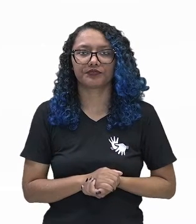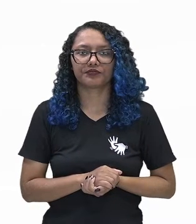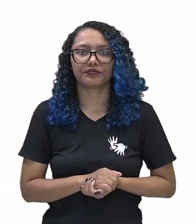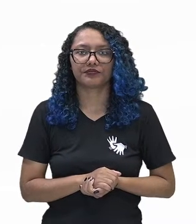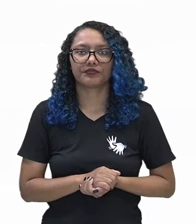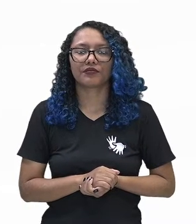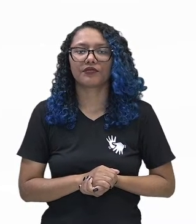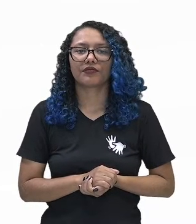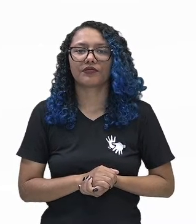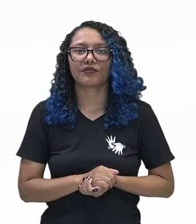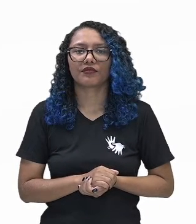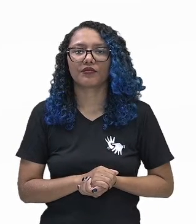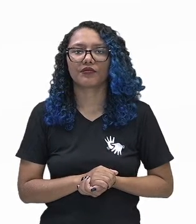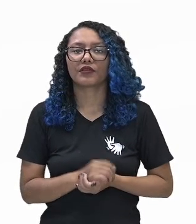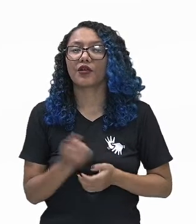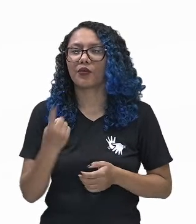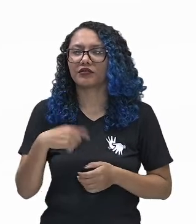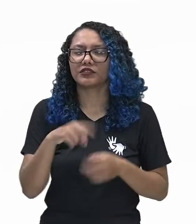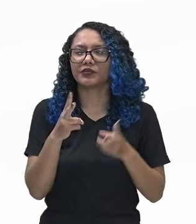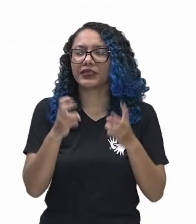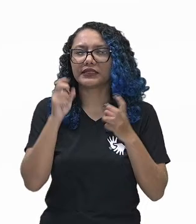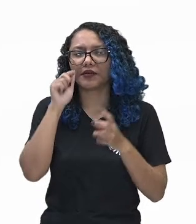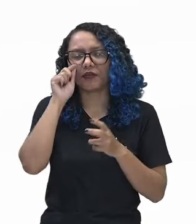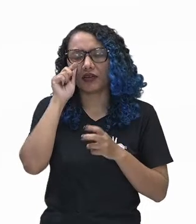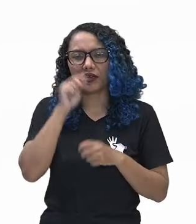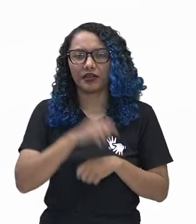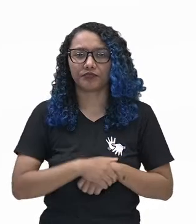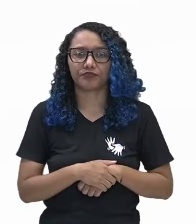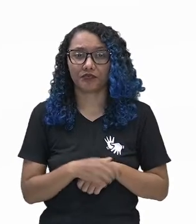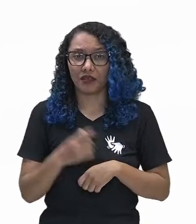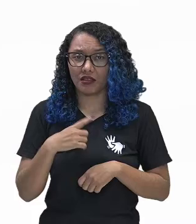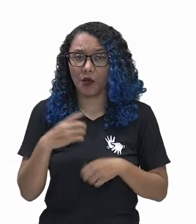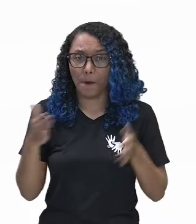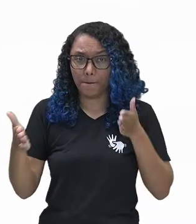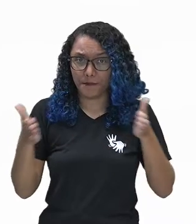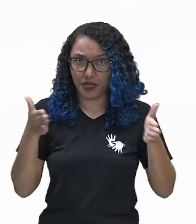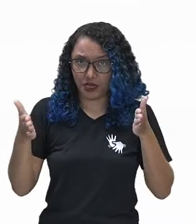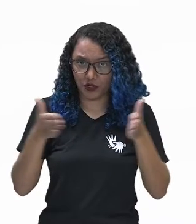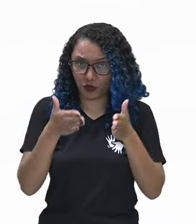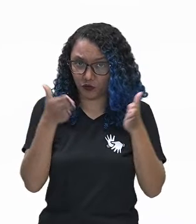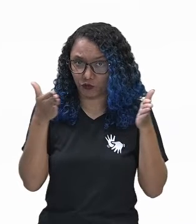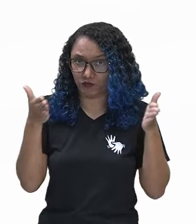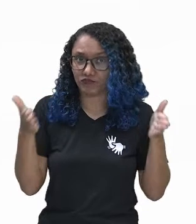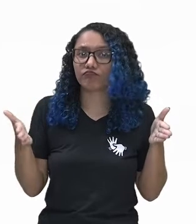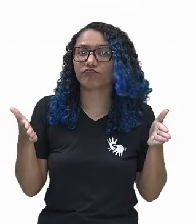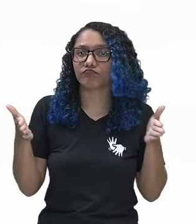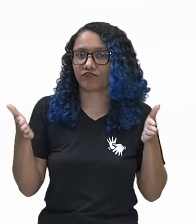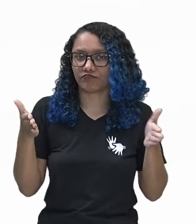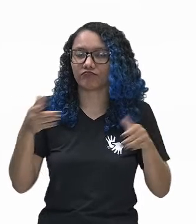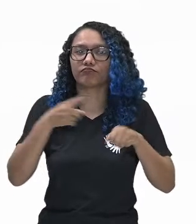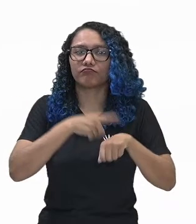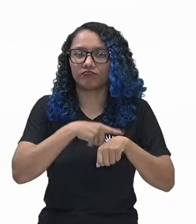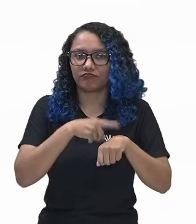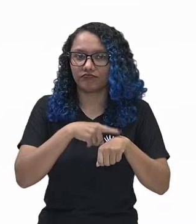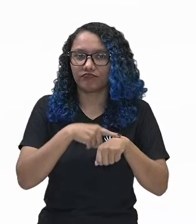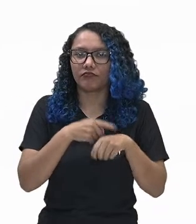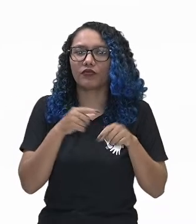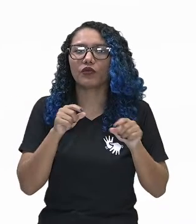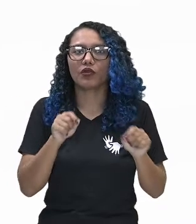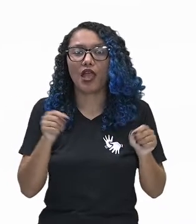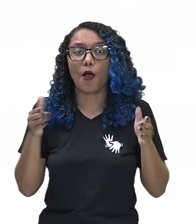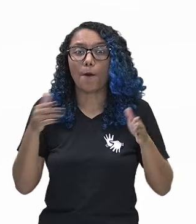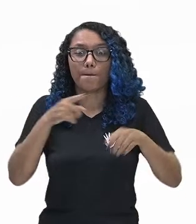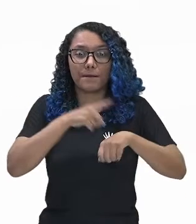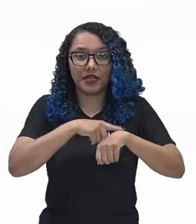de tempo, onde a gente tem uma escala de tempo maior, né, ali que nós chamamos de tempo geológico,